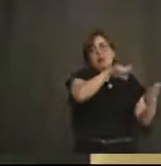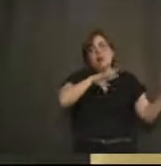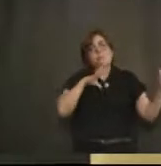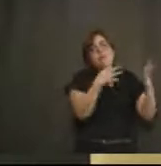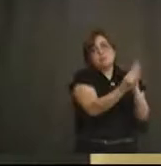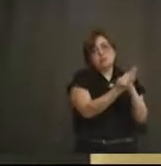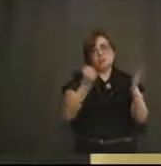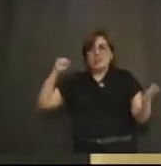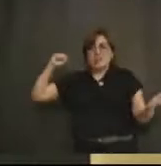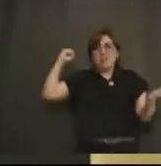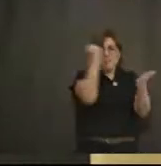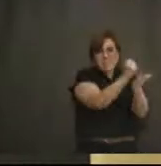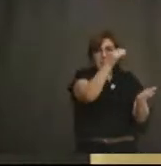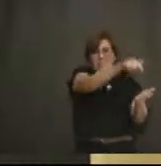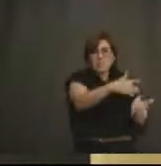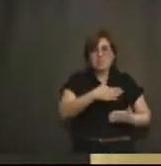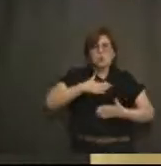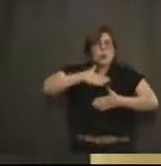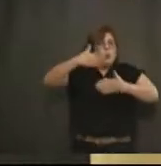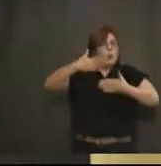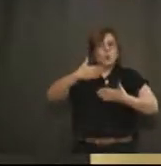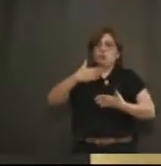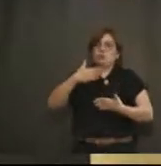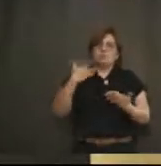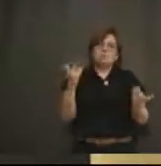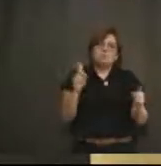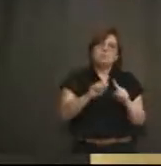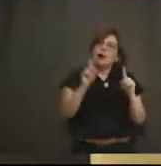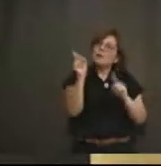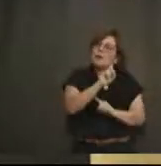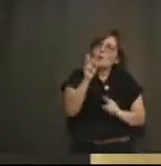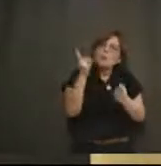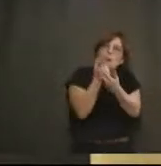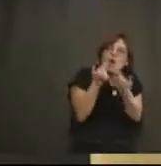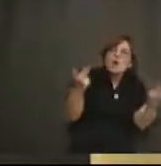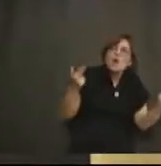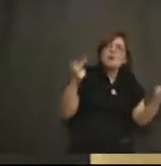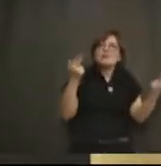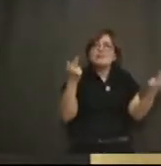chocou profundamente, mas ele não é um fato isolado.